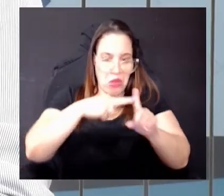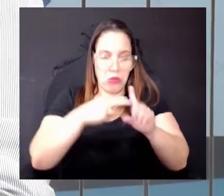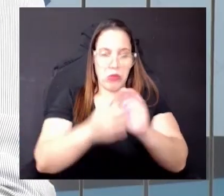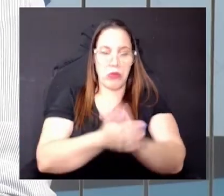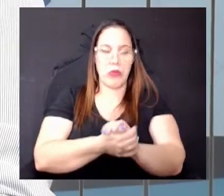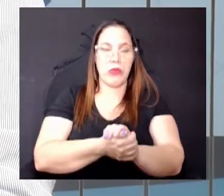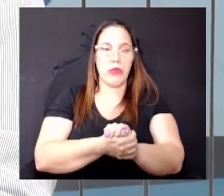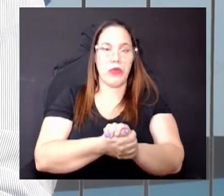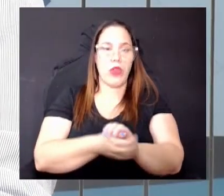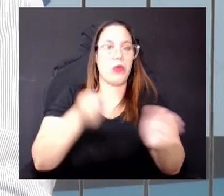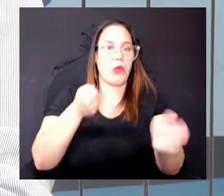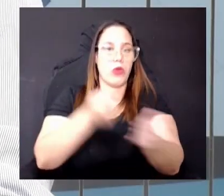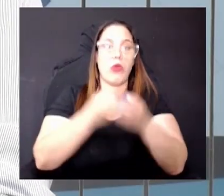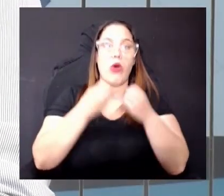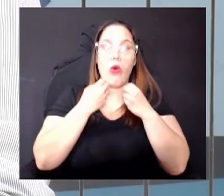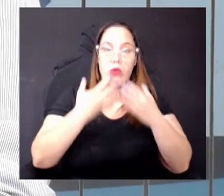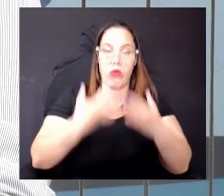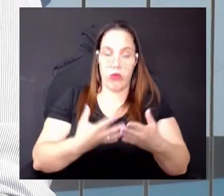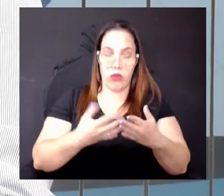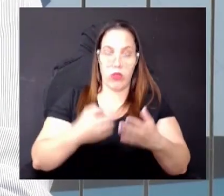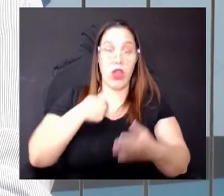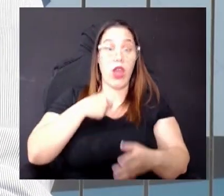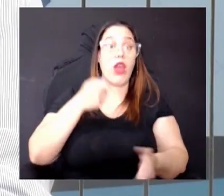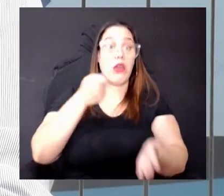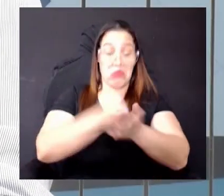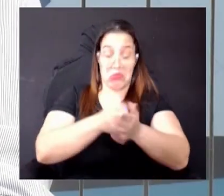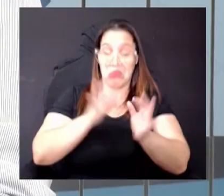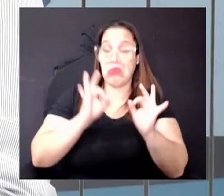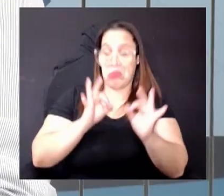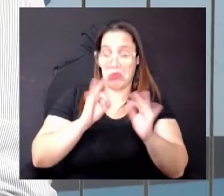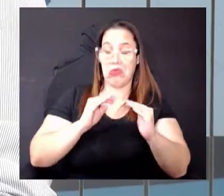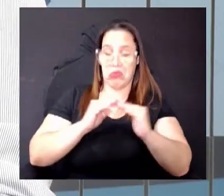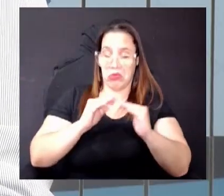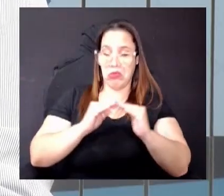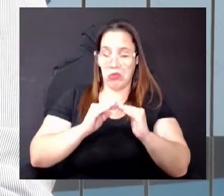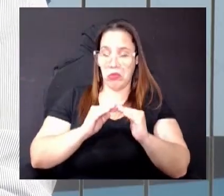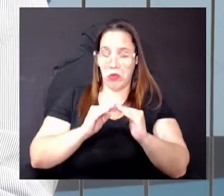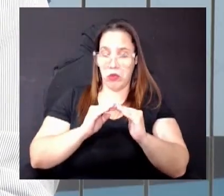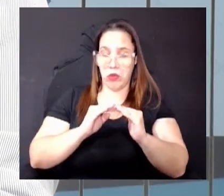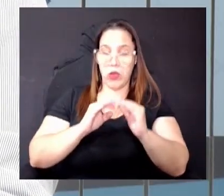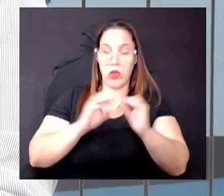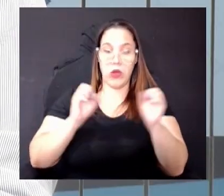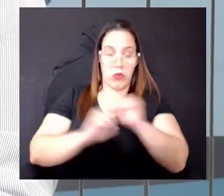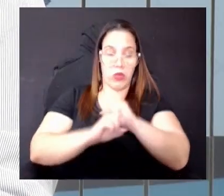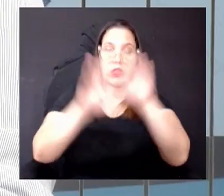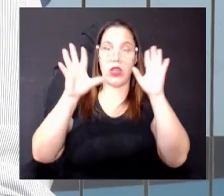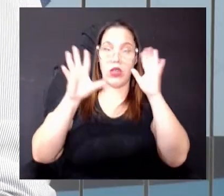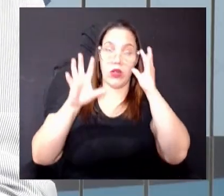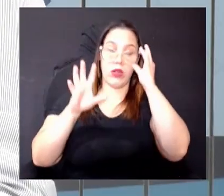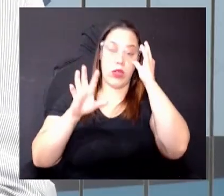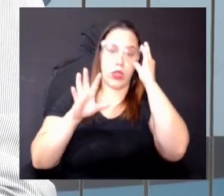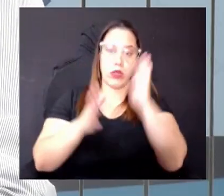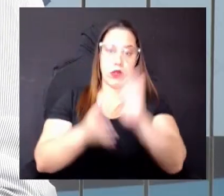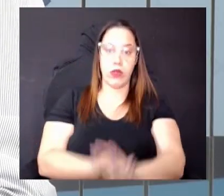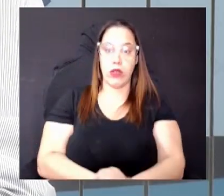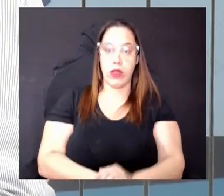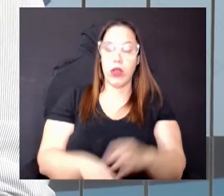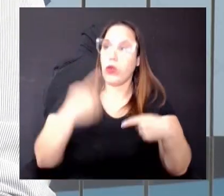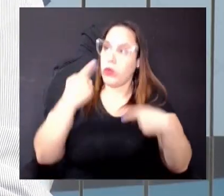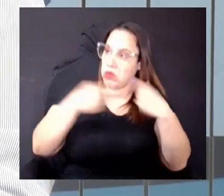favorável, né? Eu sou a favor do horário de verão, para que fique bem claro. Portanto, é desta premissa que nós estamos partindo,